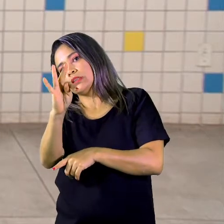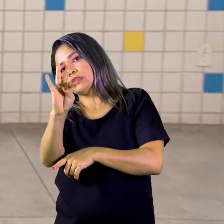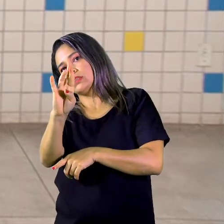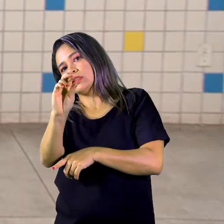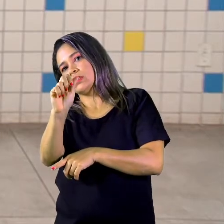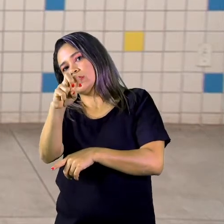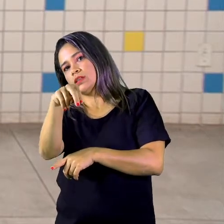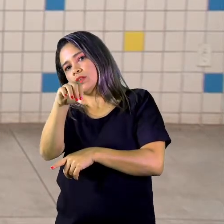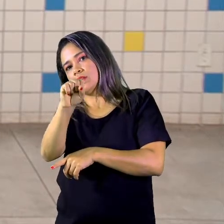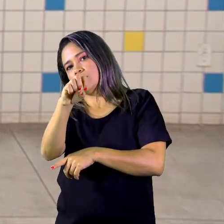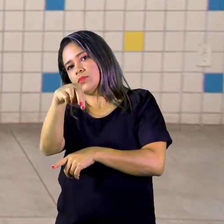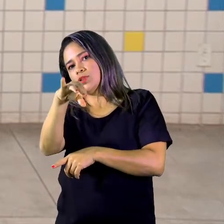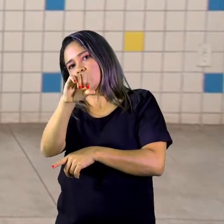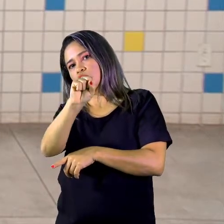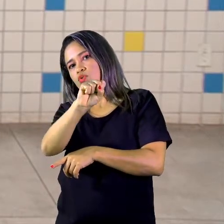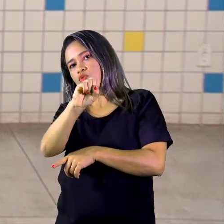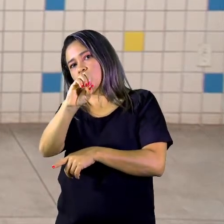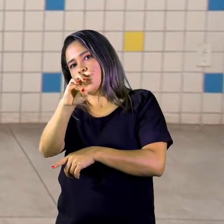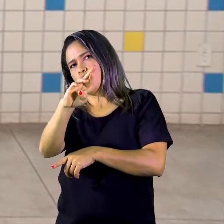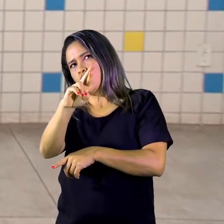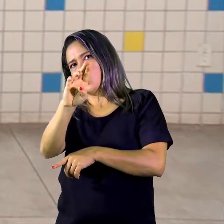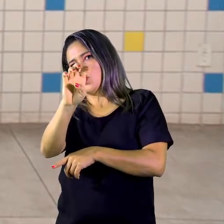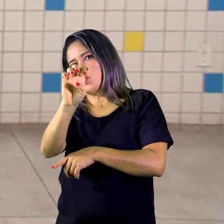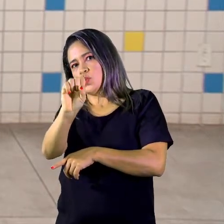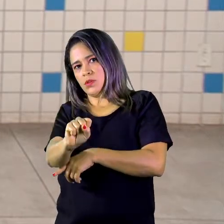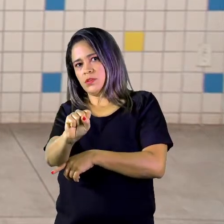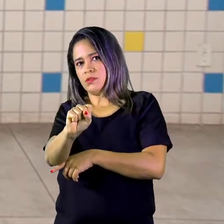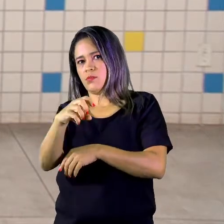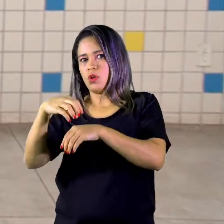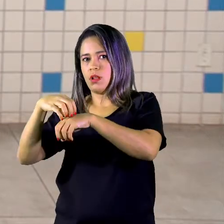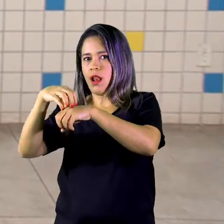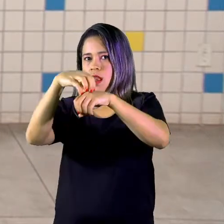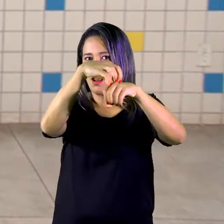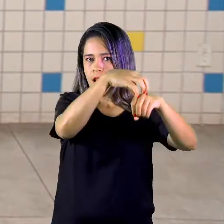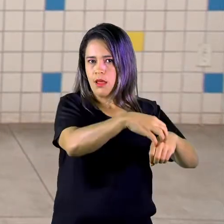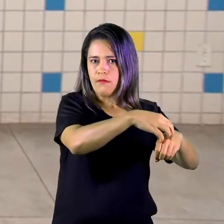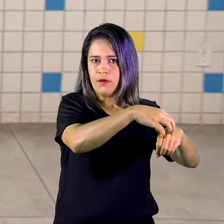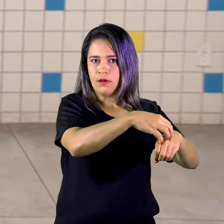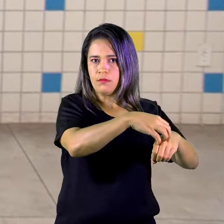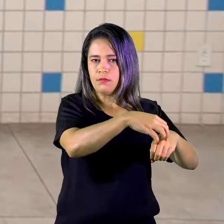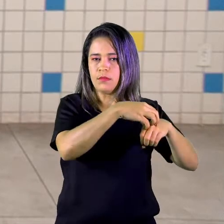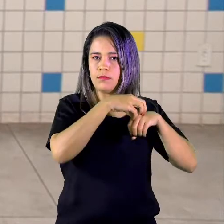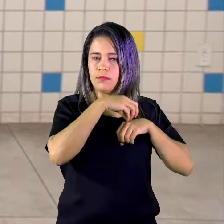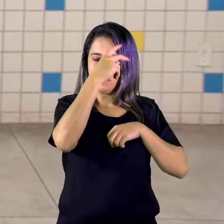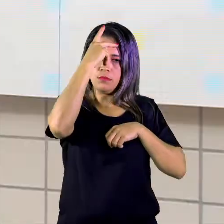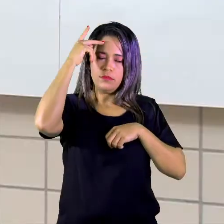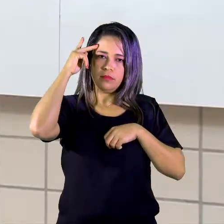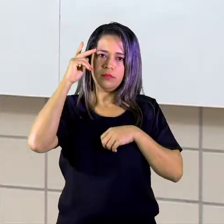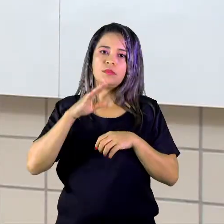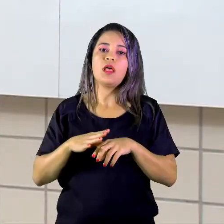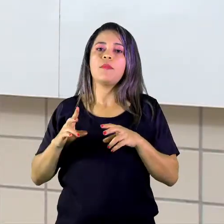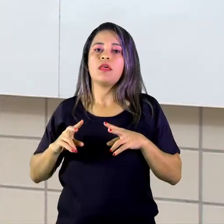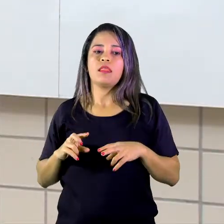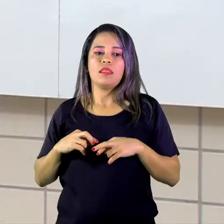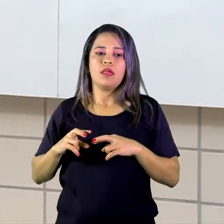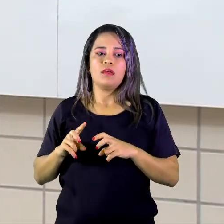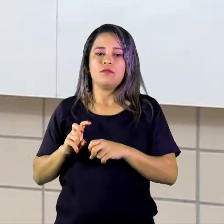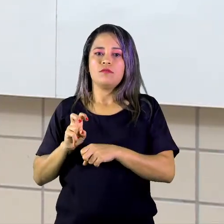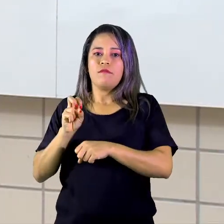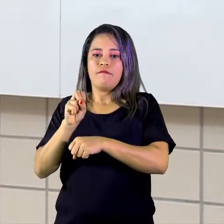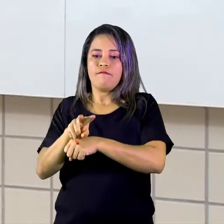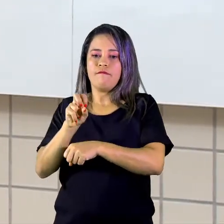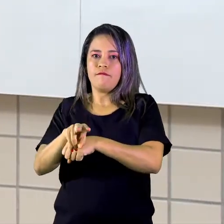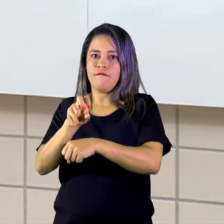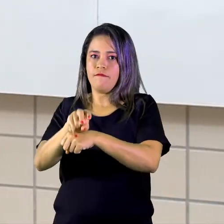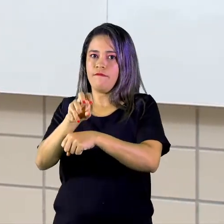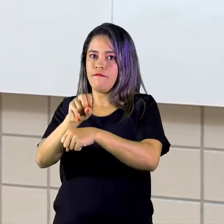Para iniciar, nós falaremos sobre as doenças causadas pelos vírus. Lembrando que os vírus não